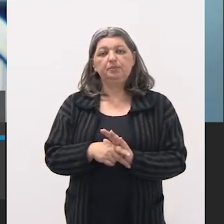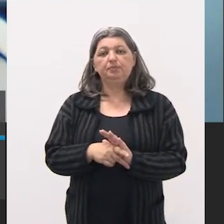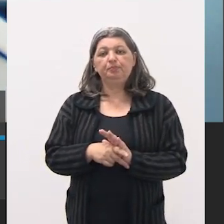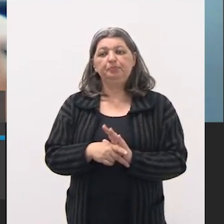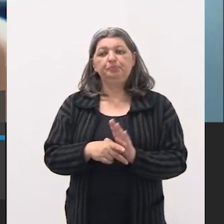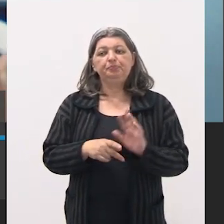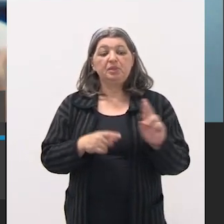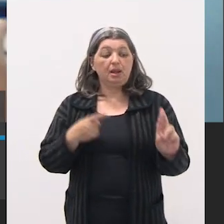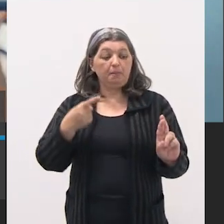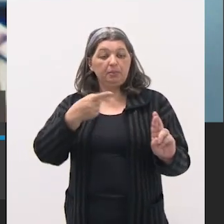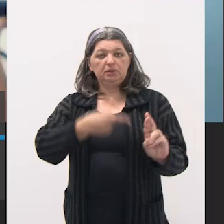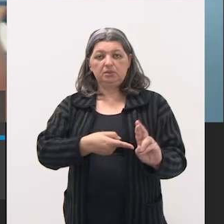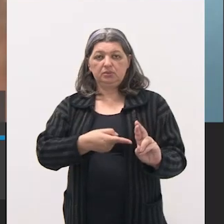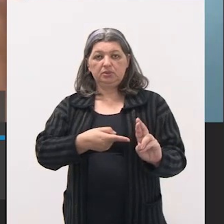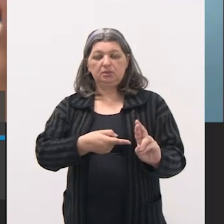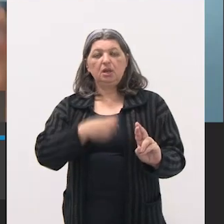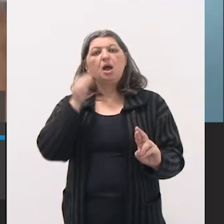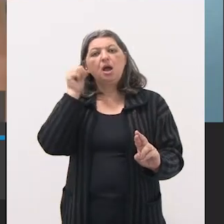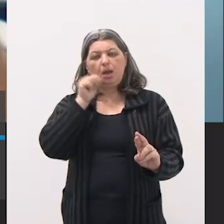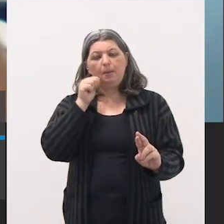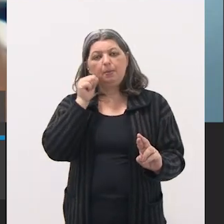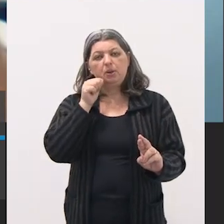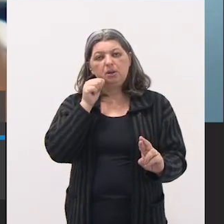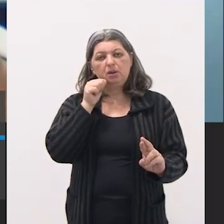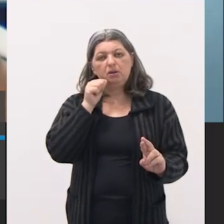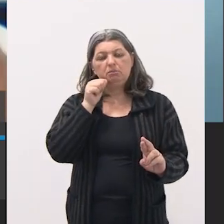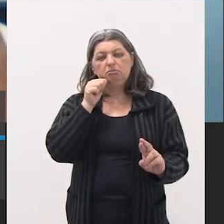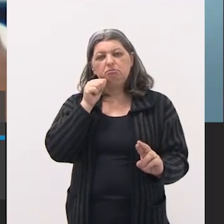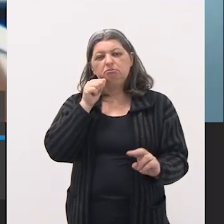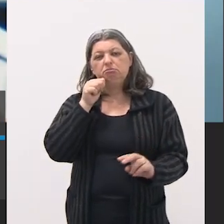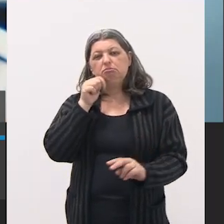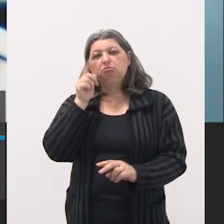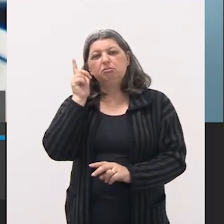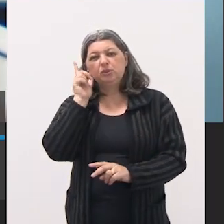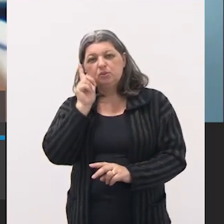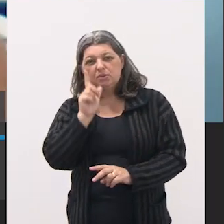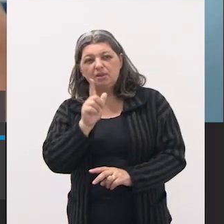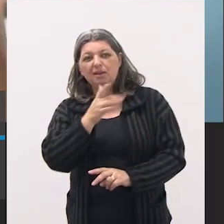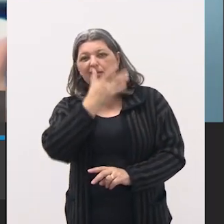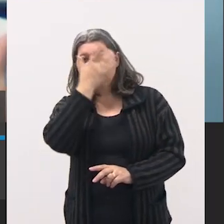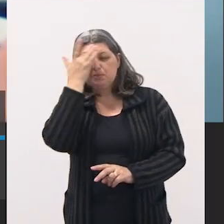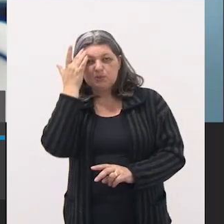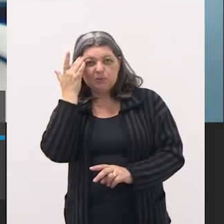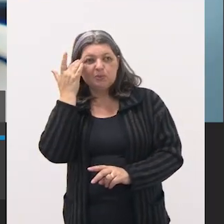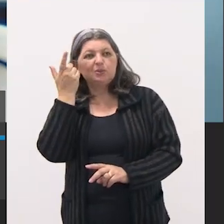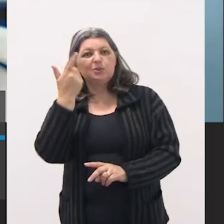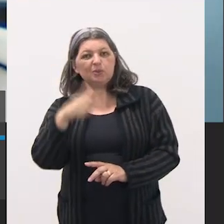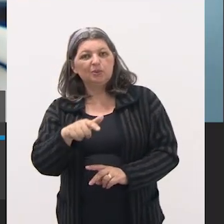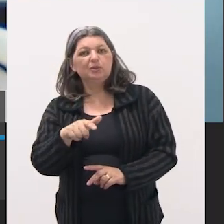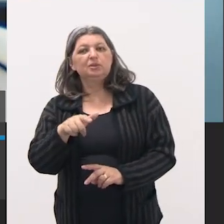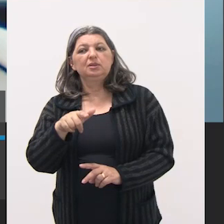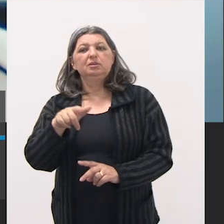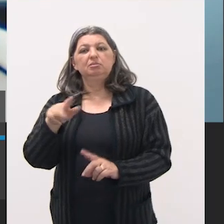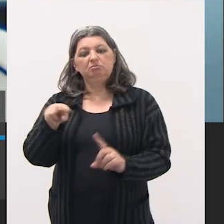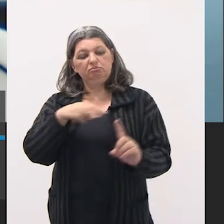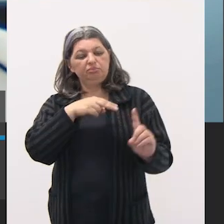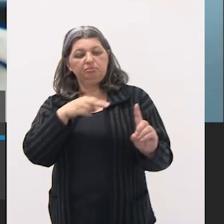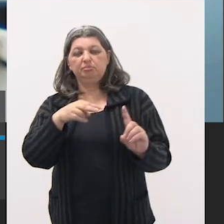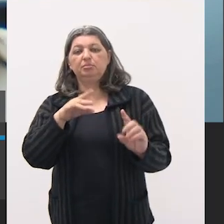mulher ela vai poder ser enxergada, ser vista para além da